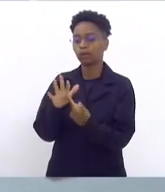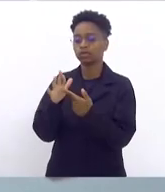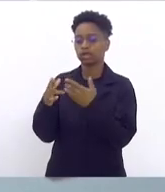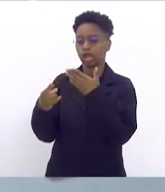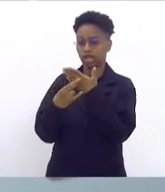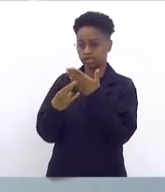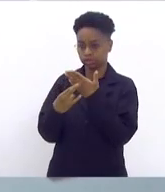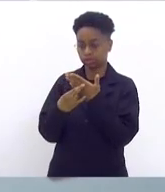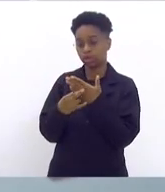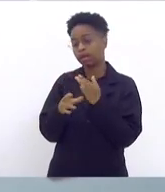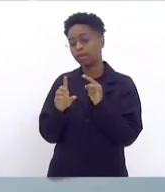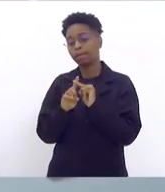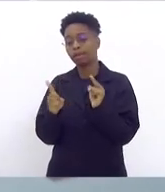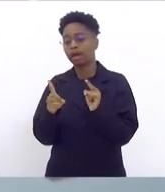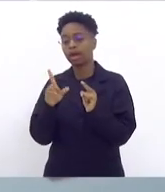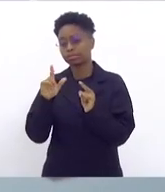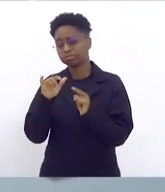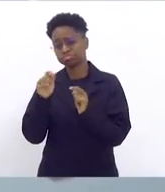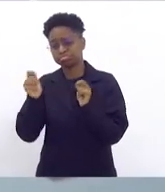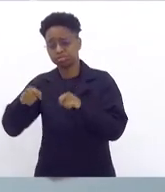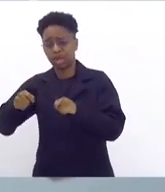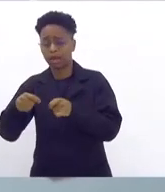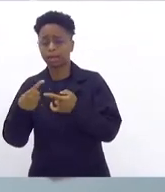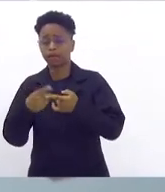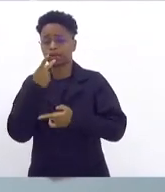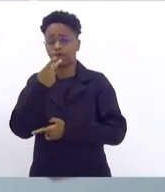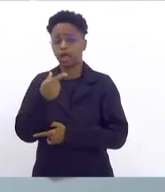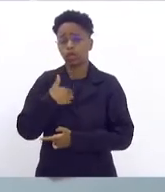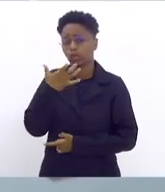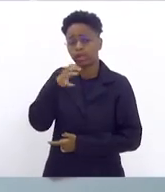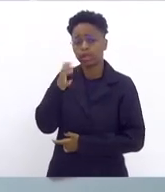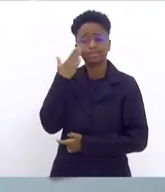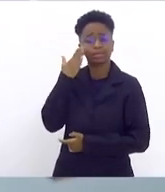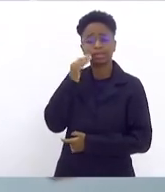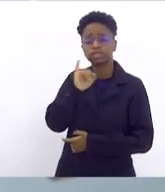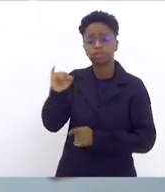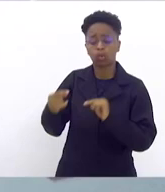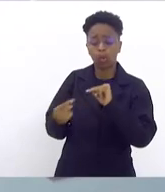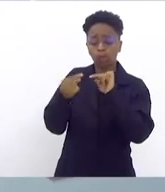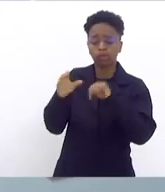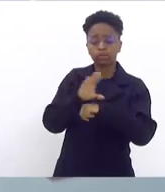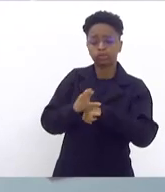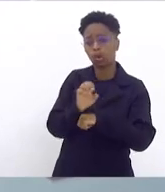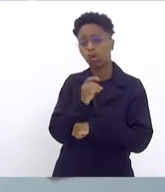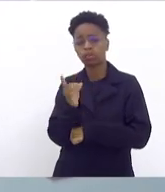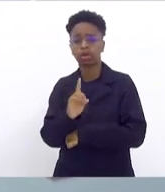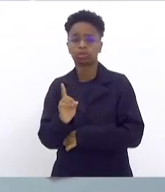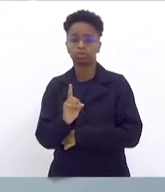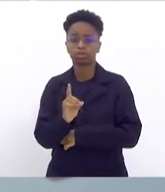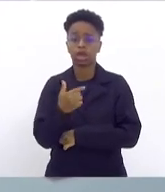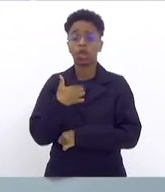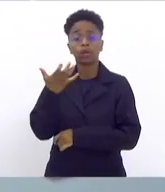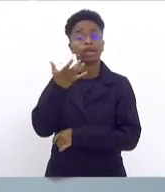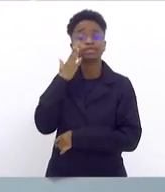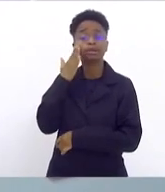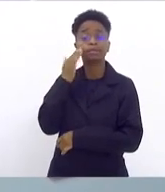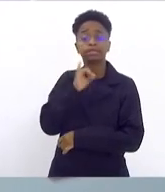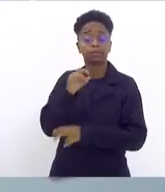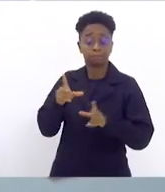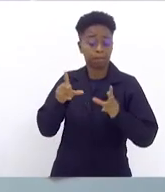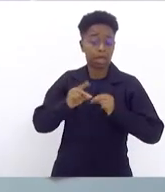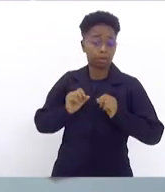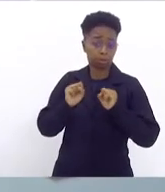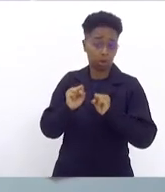regimento, seria oportuno, porque você está dizendo, não quero saber se é constitucional ou inconstitucional, quero perfeito saber no mérito se o bem deve